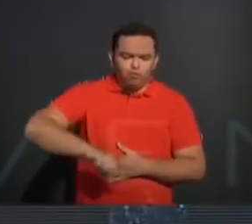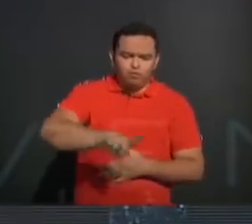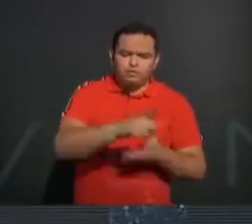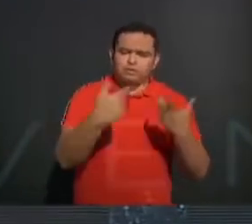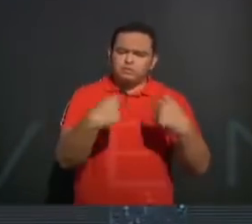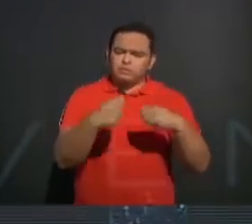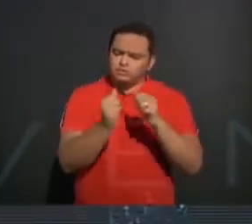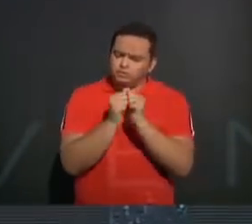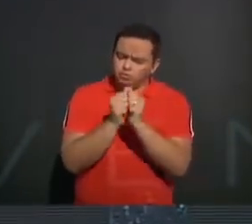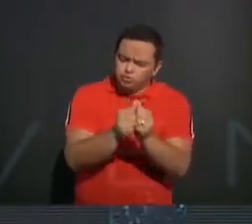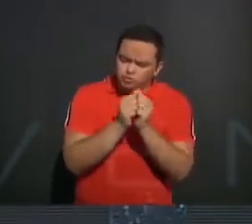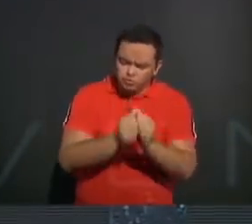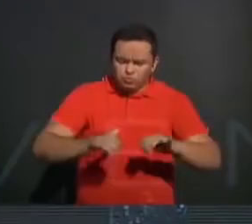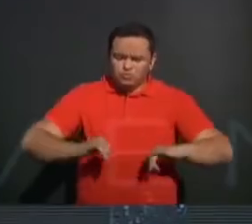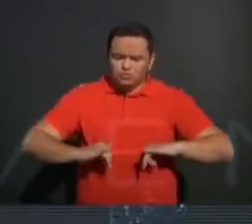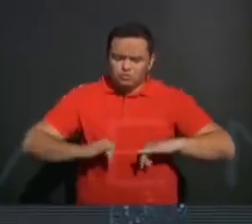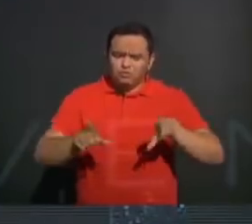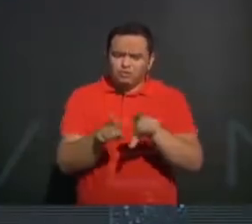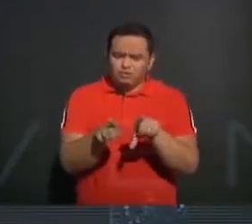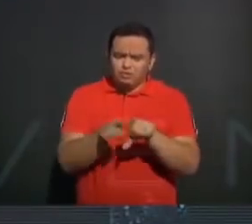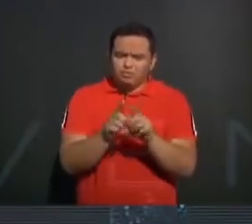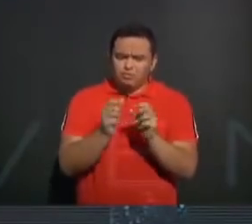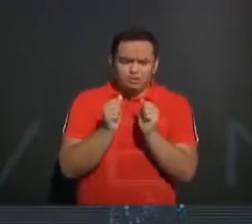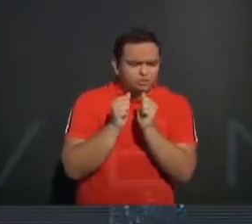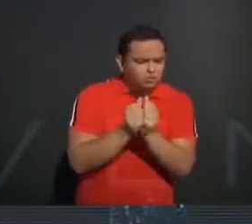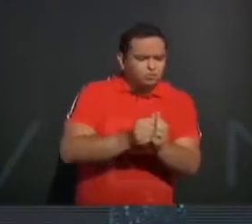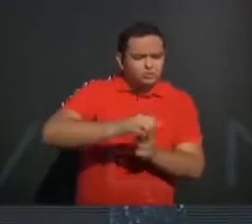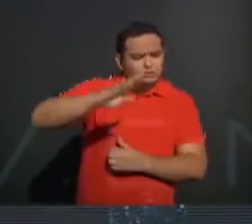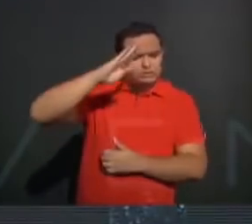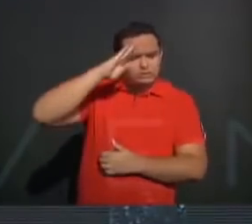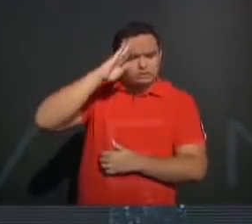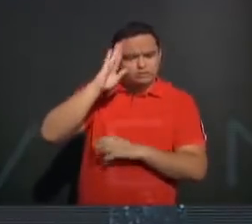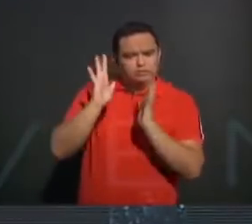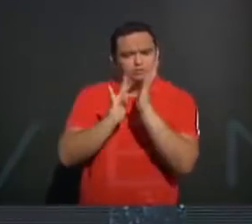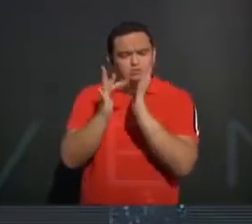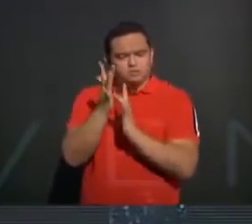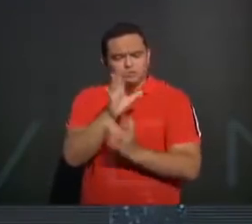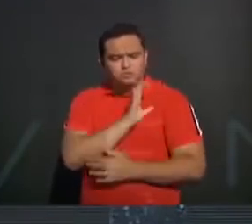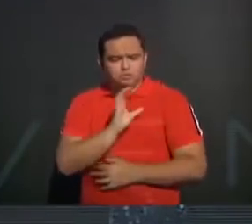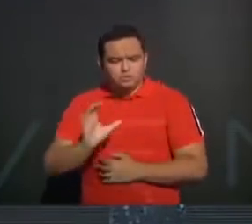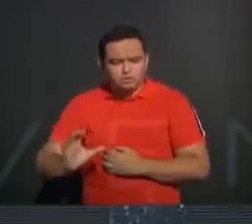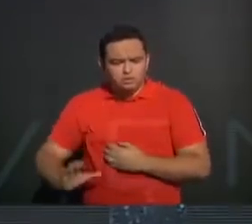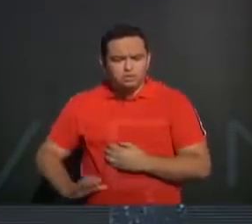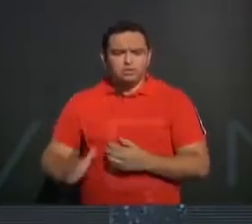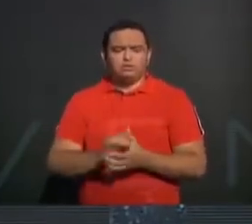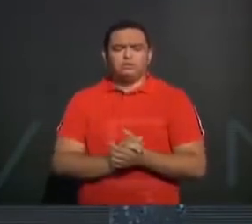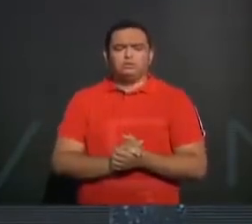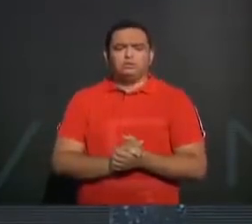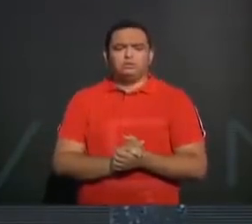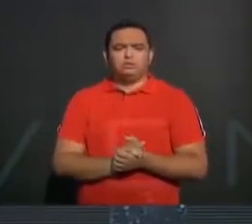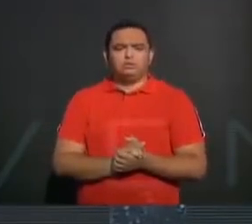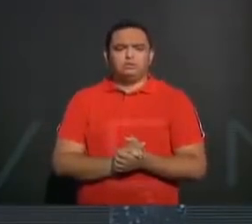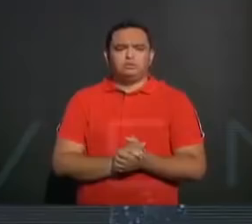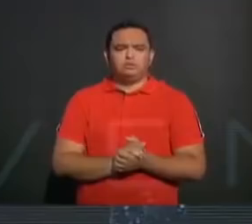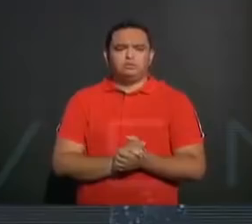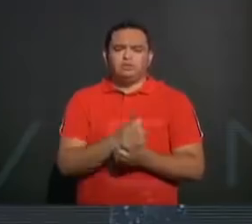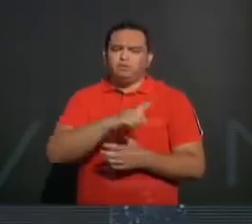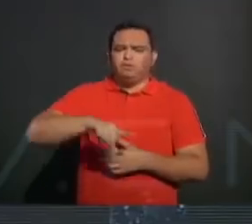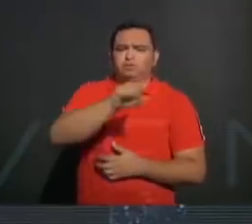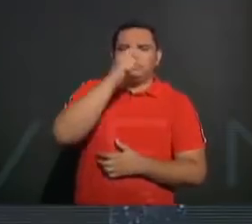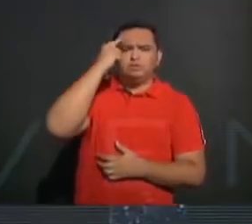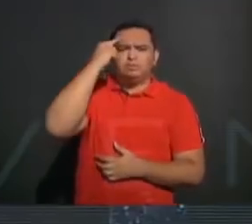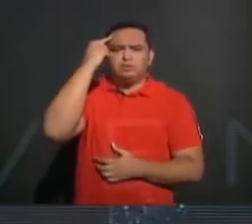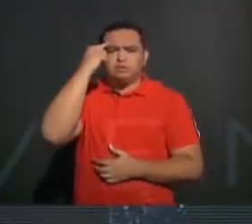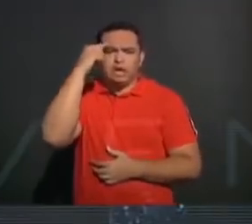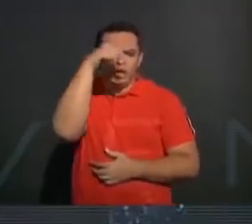soldado de Cristo Jesus. Nenhum soldado em serviço se envolve em negócios dessa vida, porque